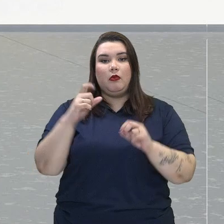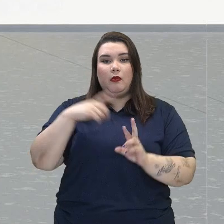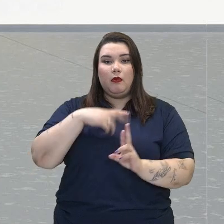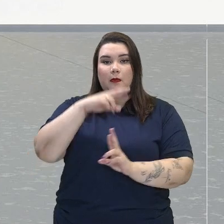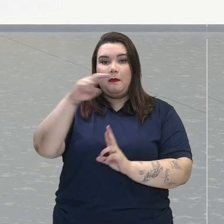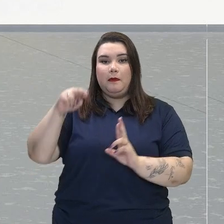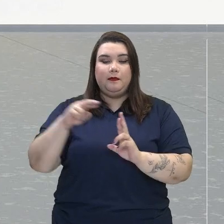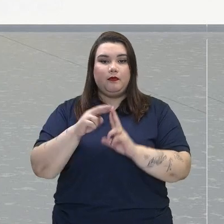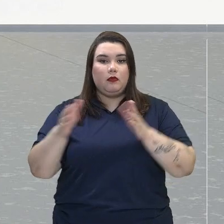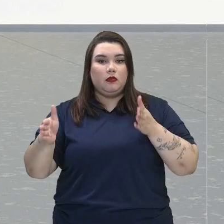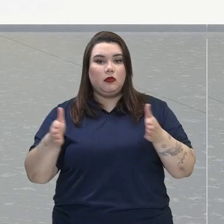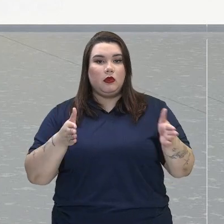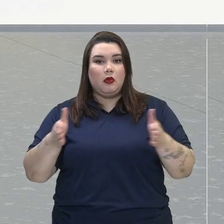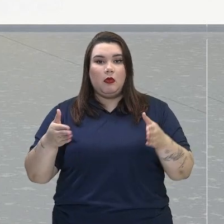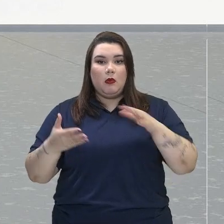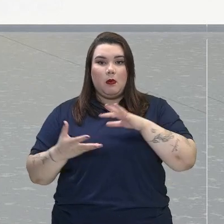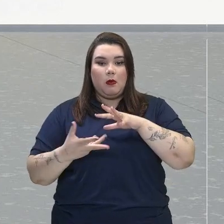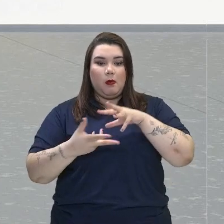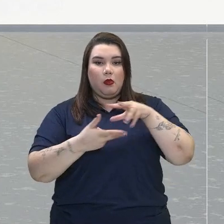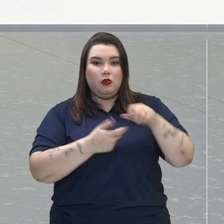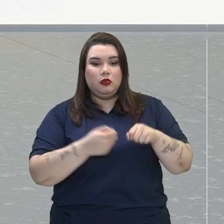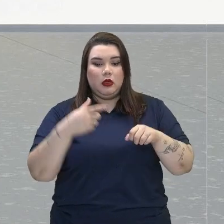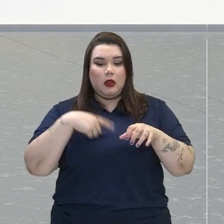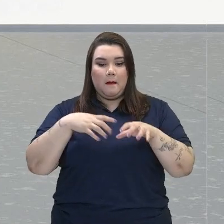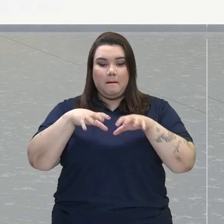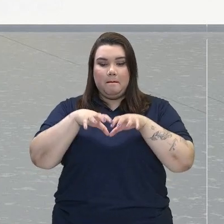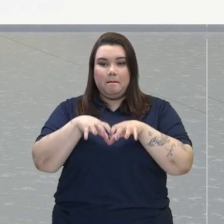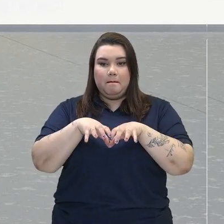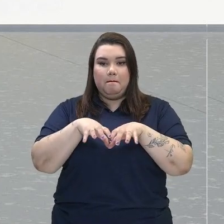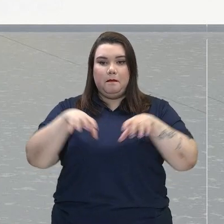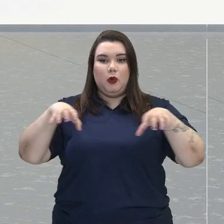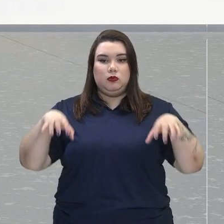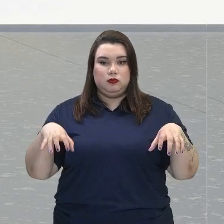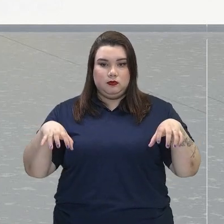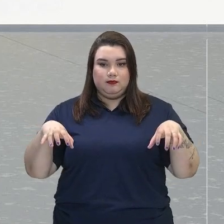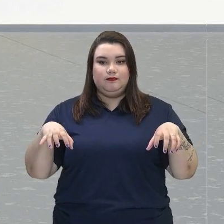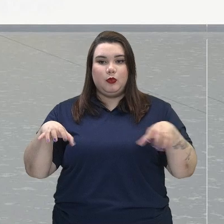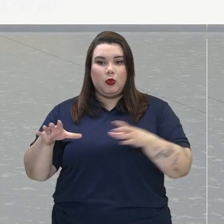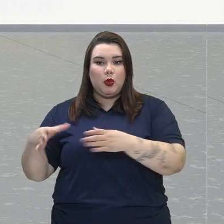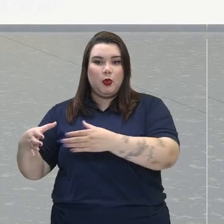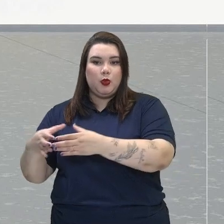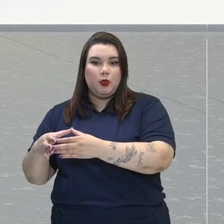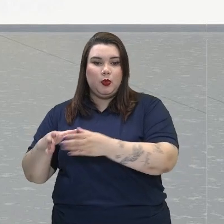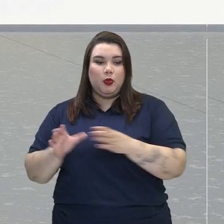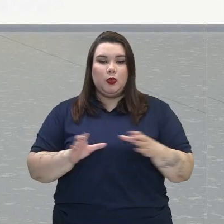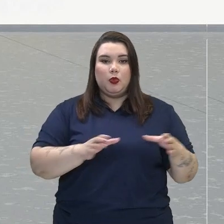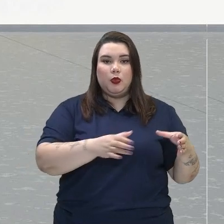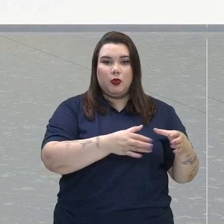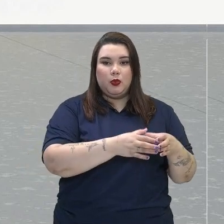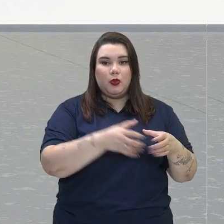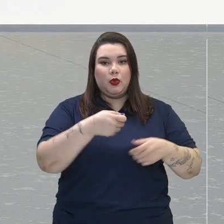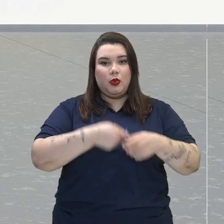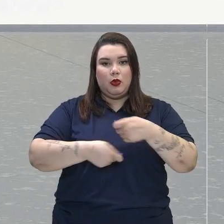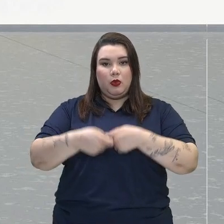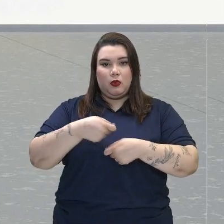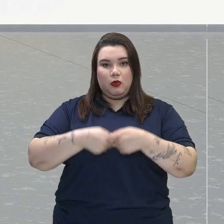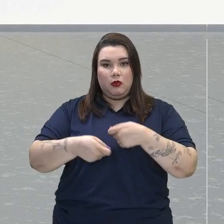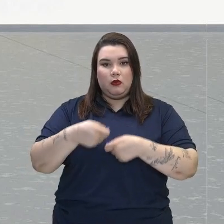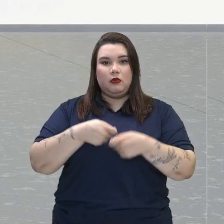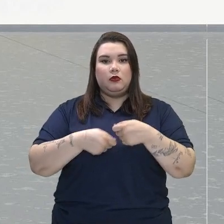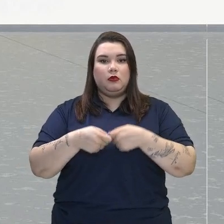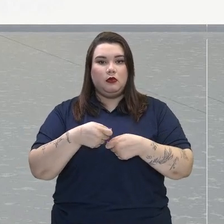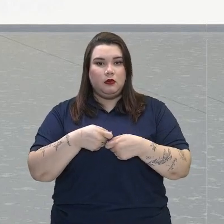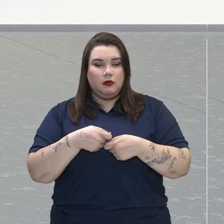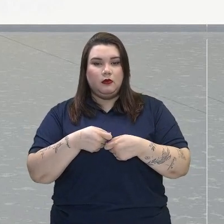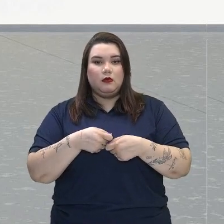a um período em que o mundo ele ficou dividido entre dois blocos econômico